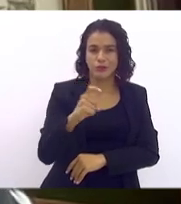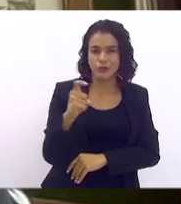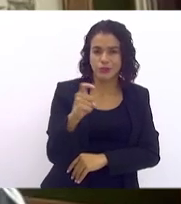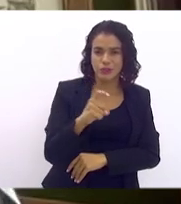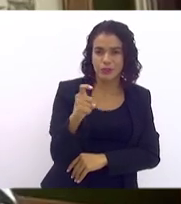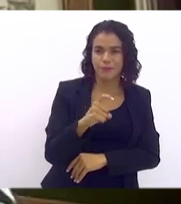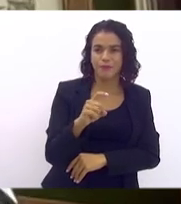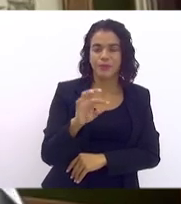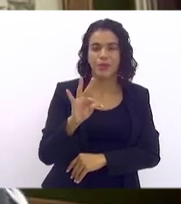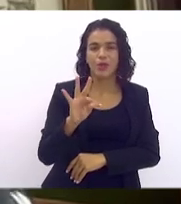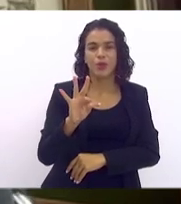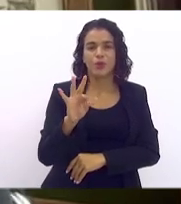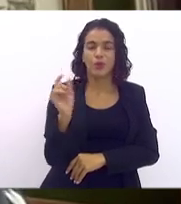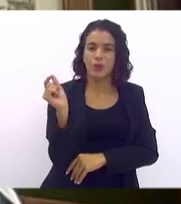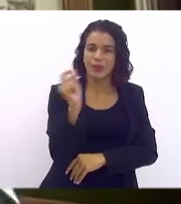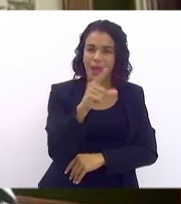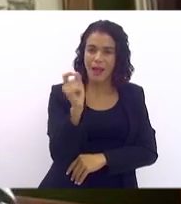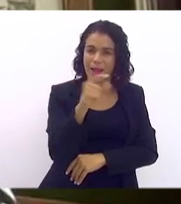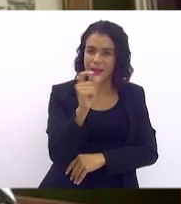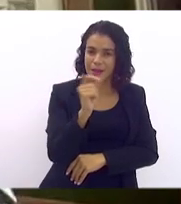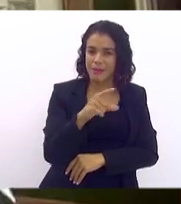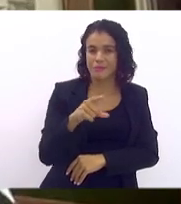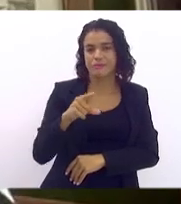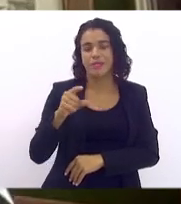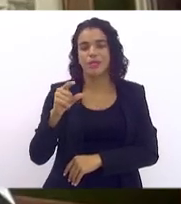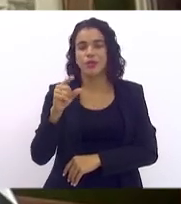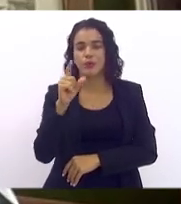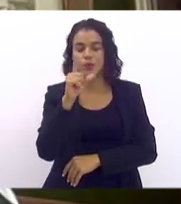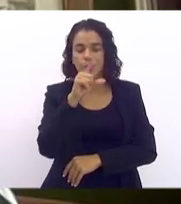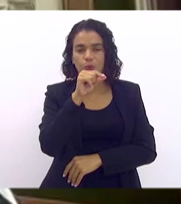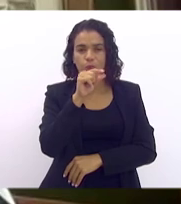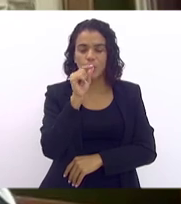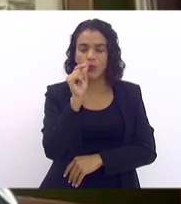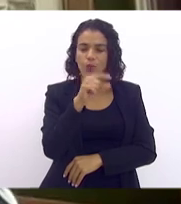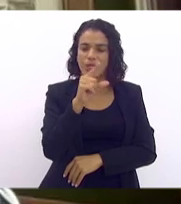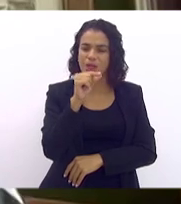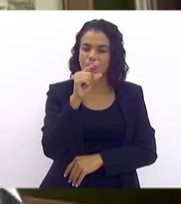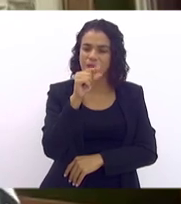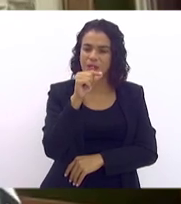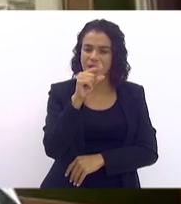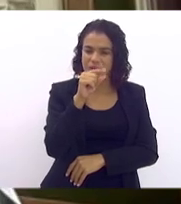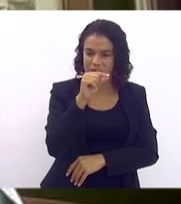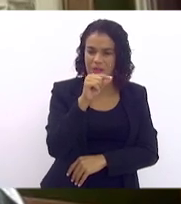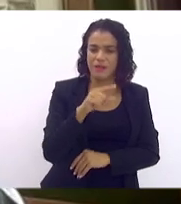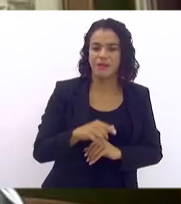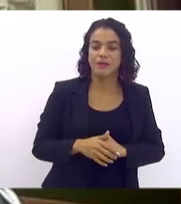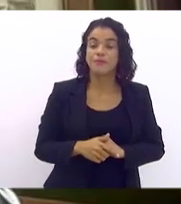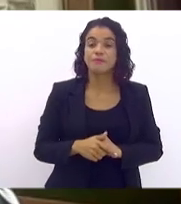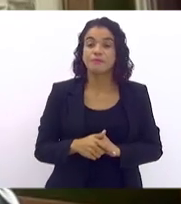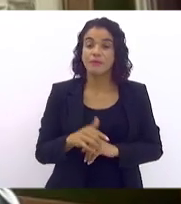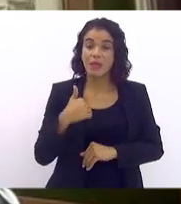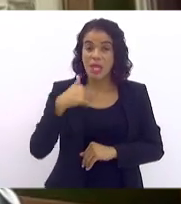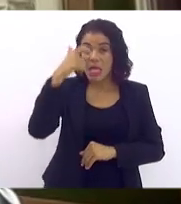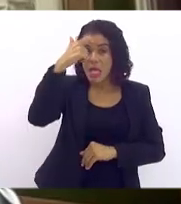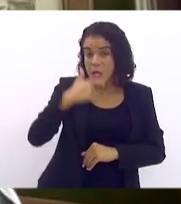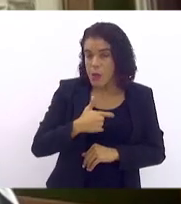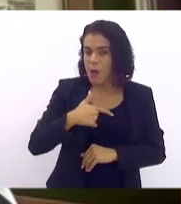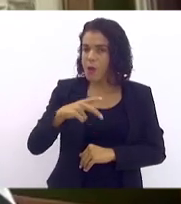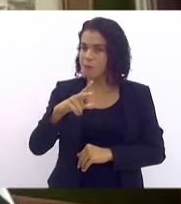no Telegram, no Twitter. É uma enxurrada de crimes. Eu, particularmente, sou muito fã